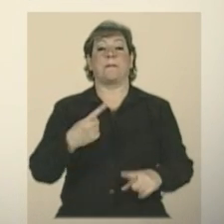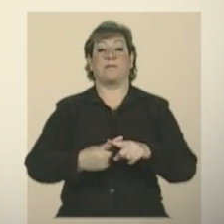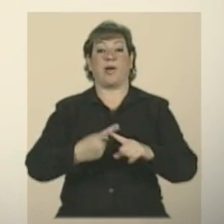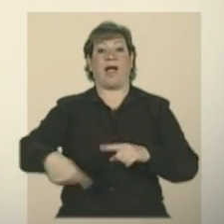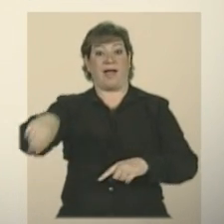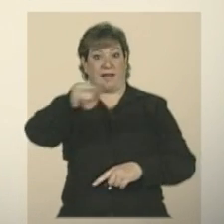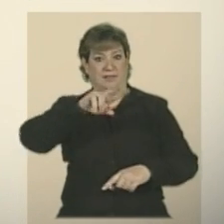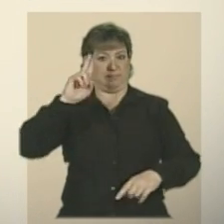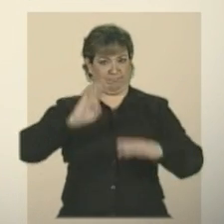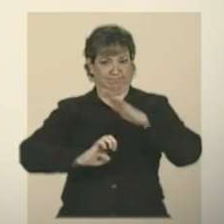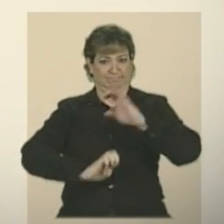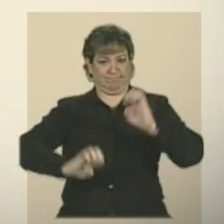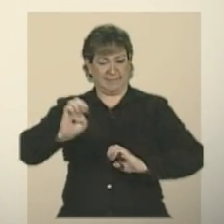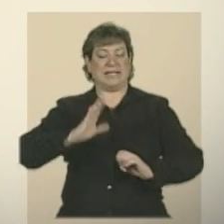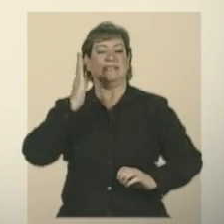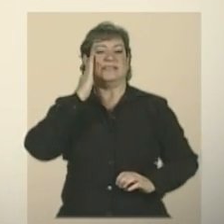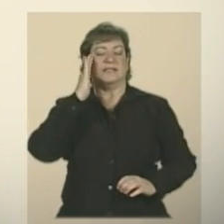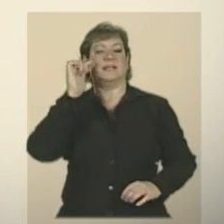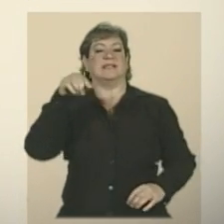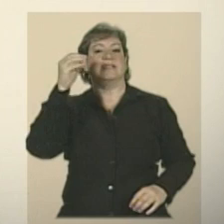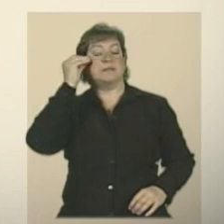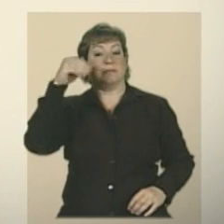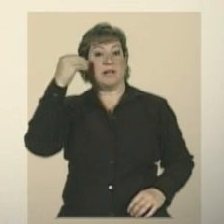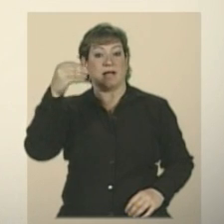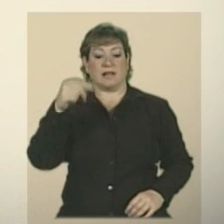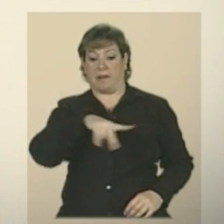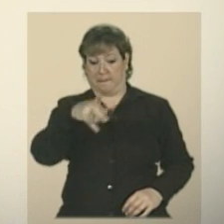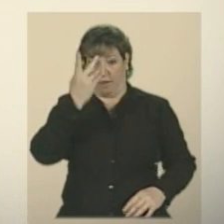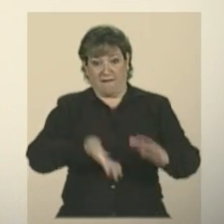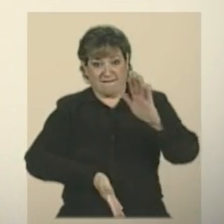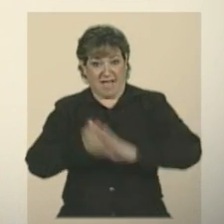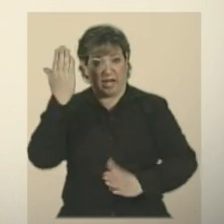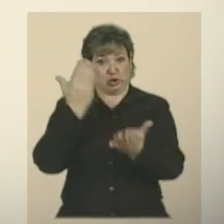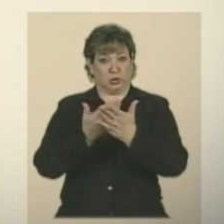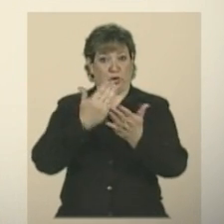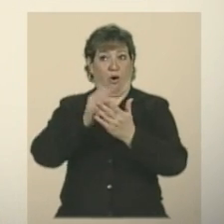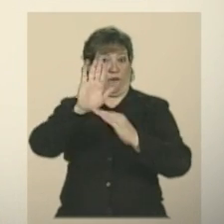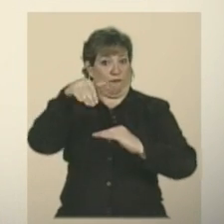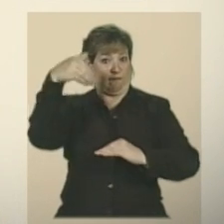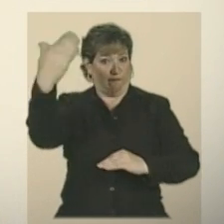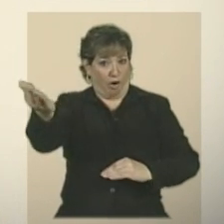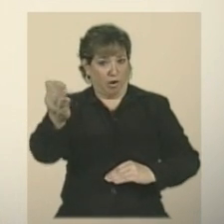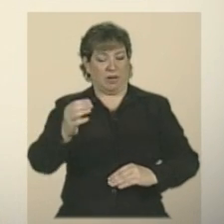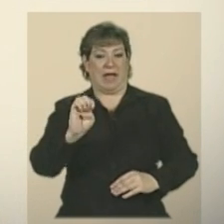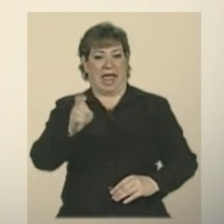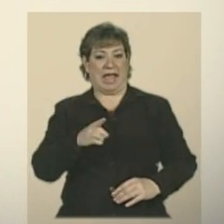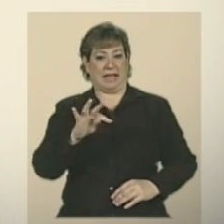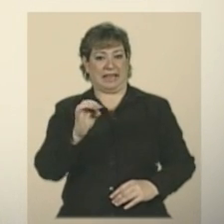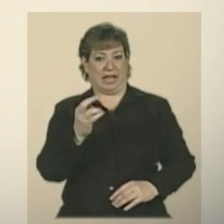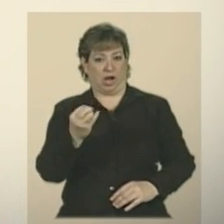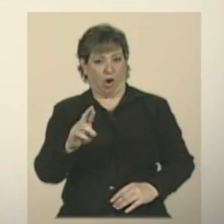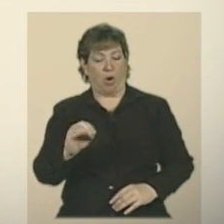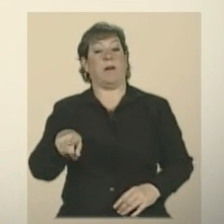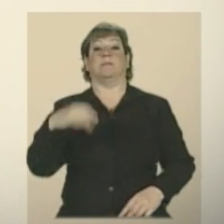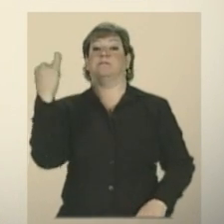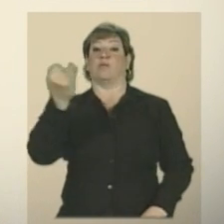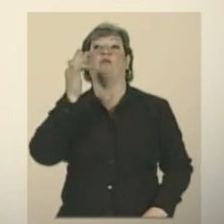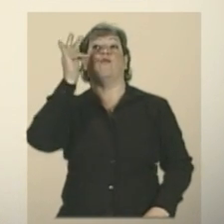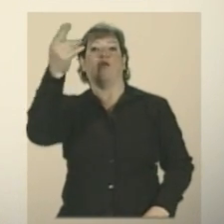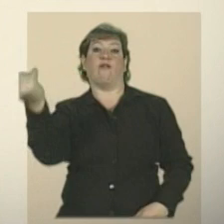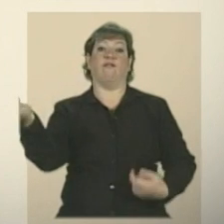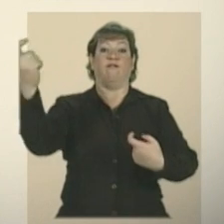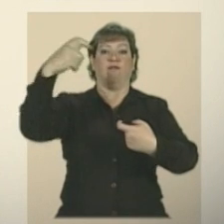elas sabem como uma experiência internacional, como um curso no exterior, pode ser importante para os seus